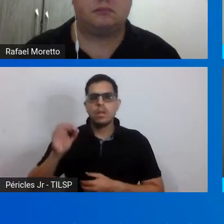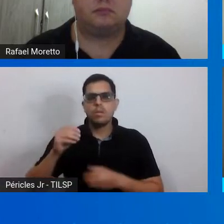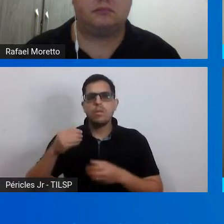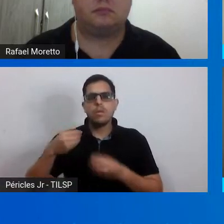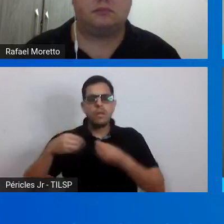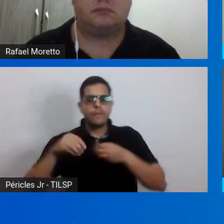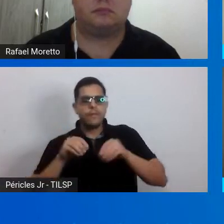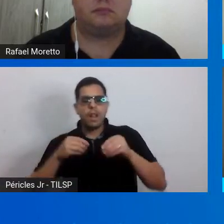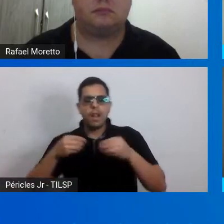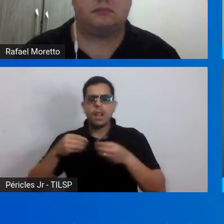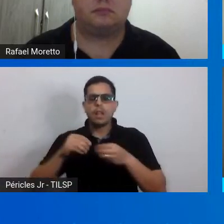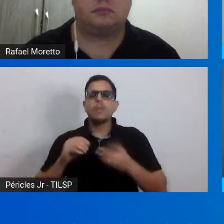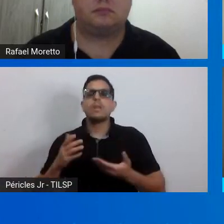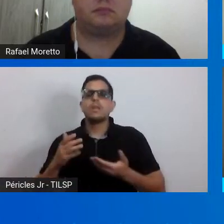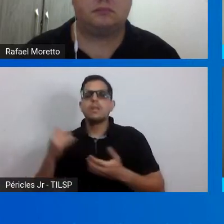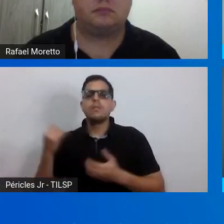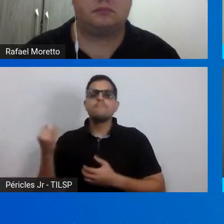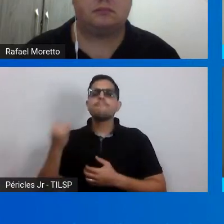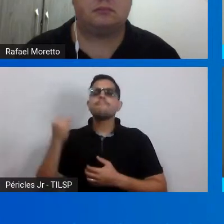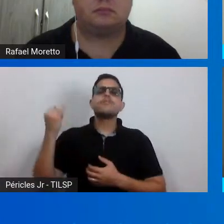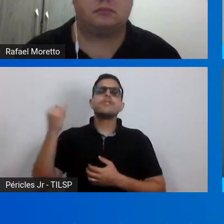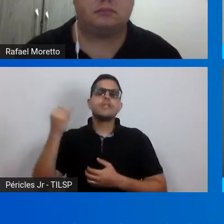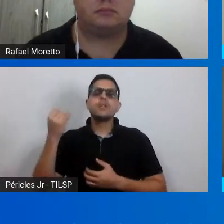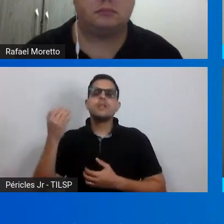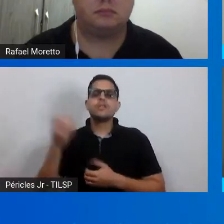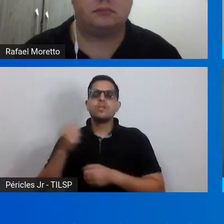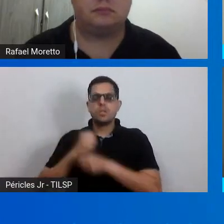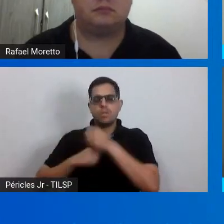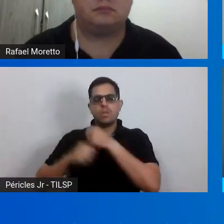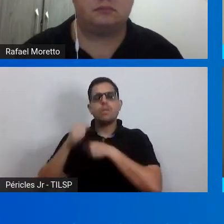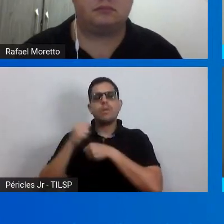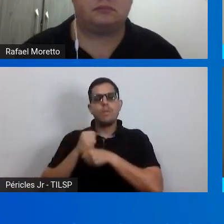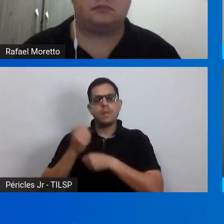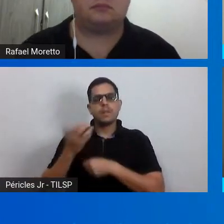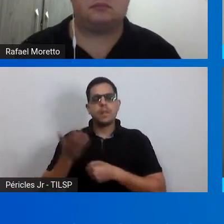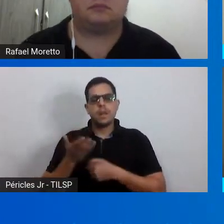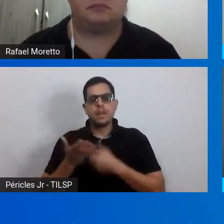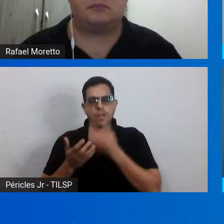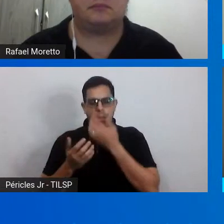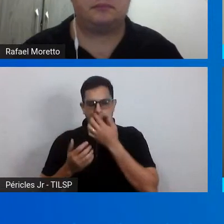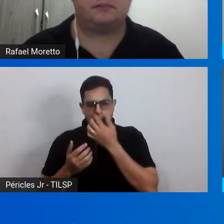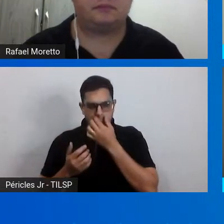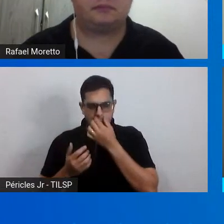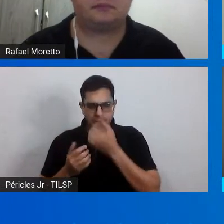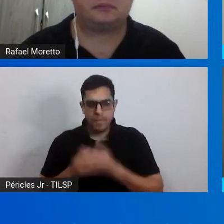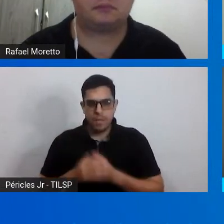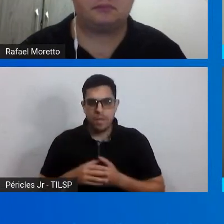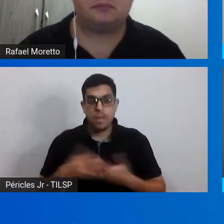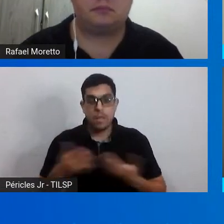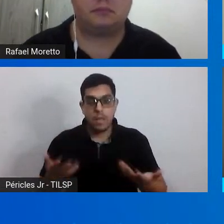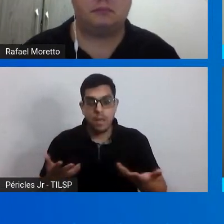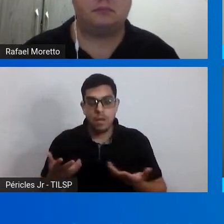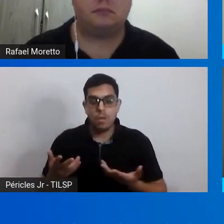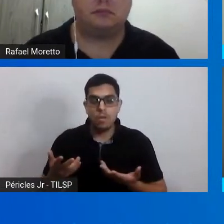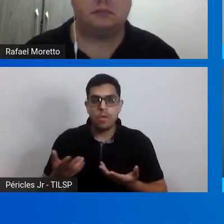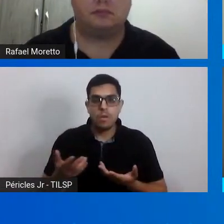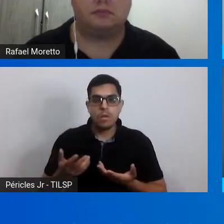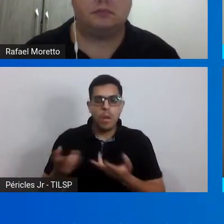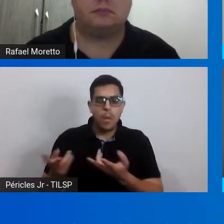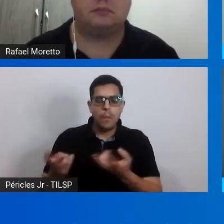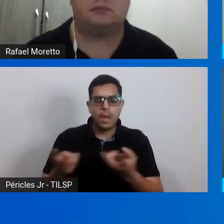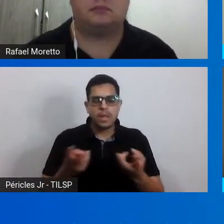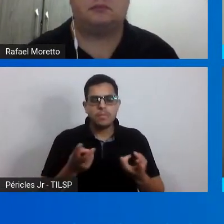importante a partir do ano passado então isso fez com que as instituições pudessem perceber né o incremento